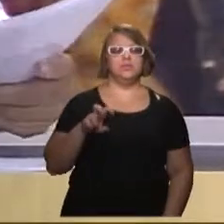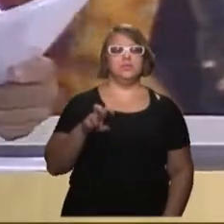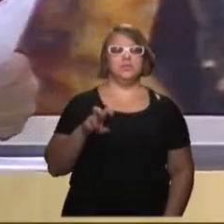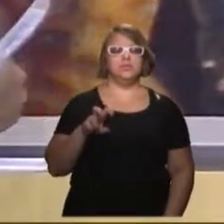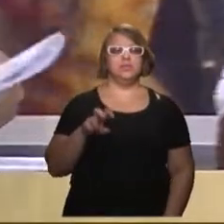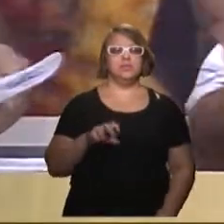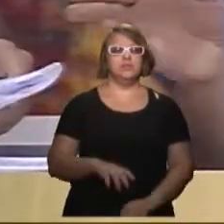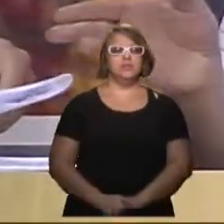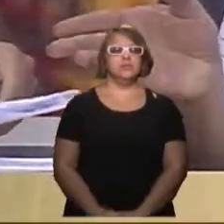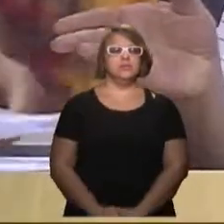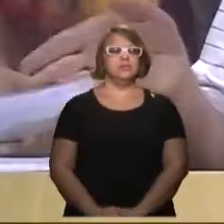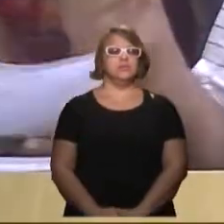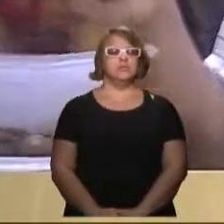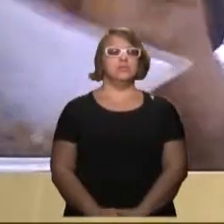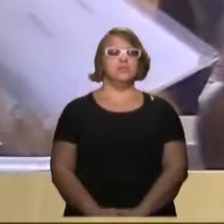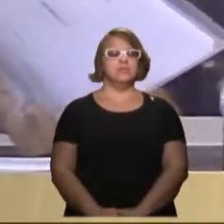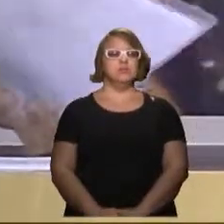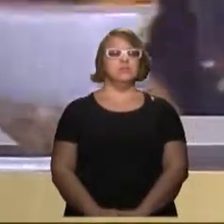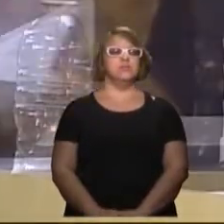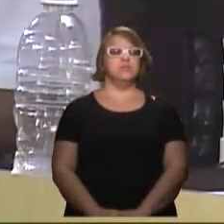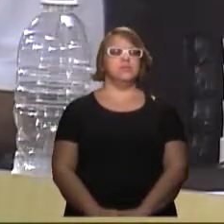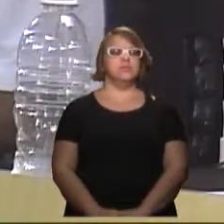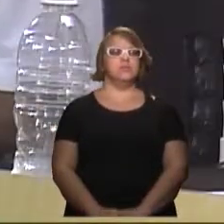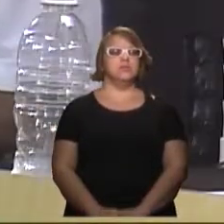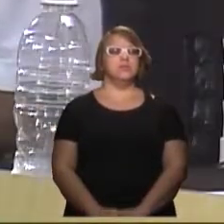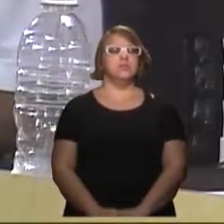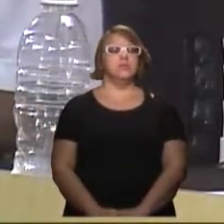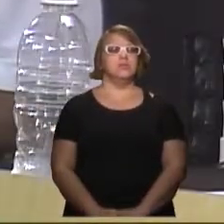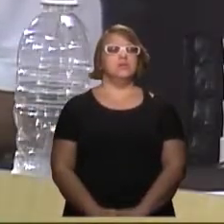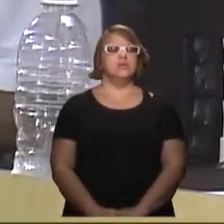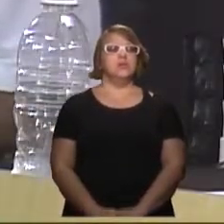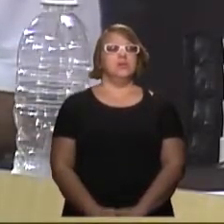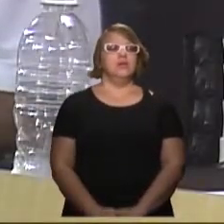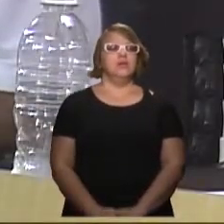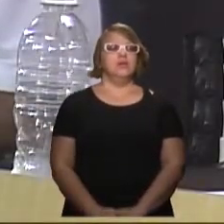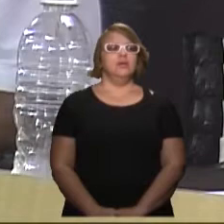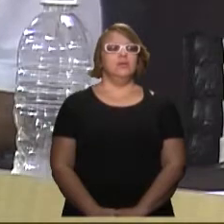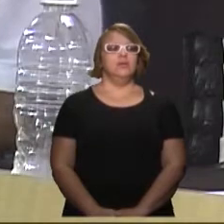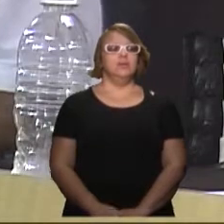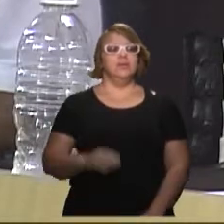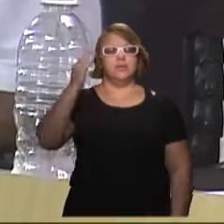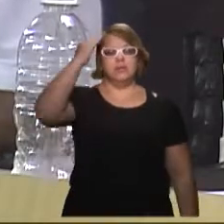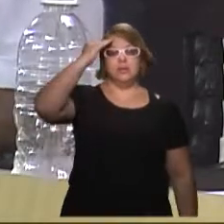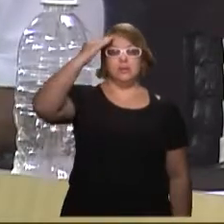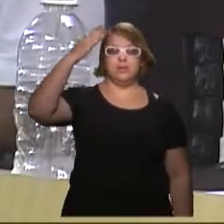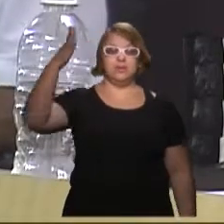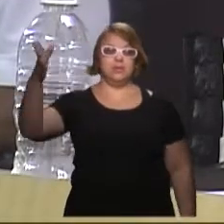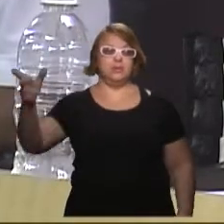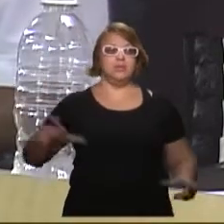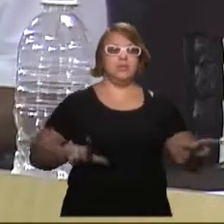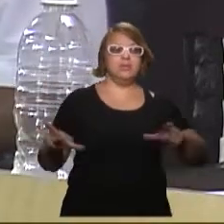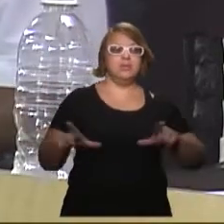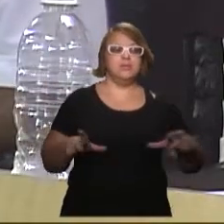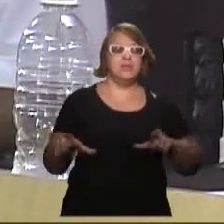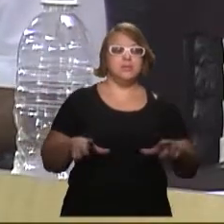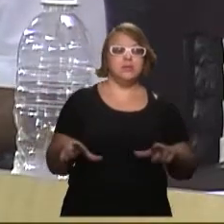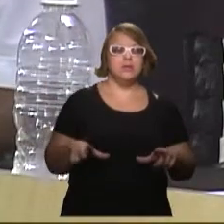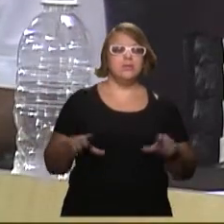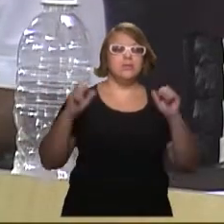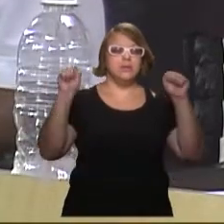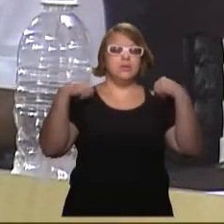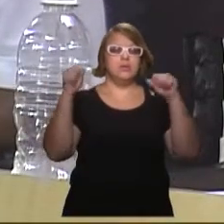Pela ordem, senhor presidente. Pela ordem, eu só queria agradecer, tem uns trabalhadores da Ford presentes no plenário hoje,